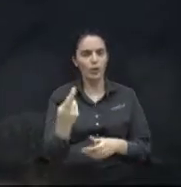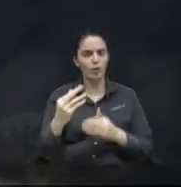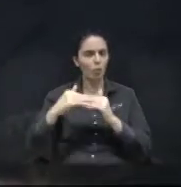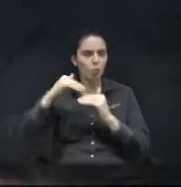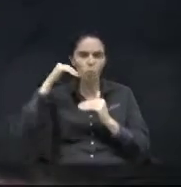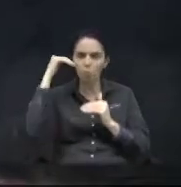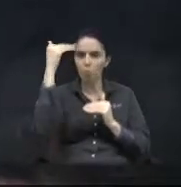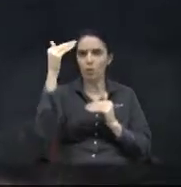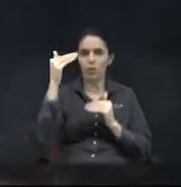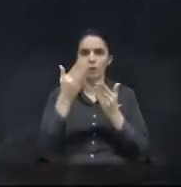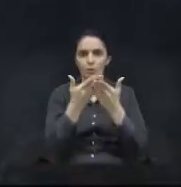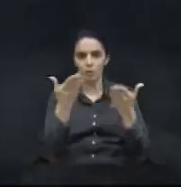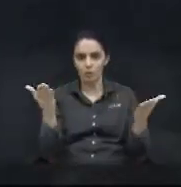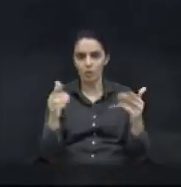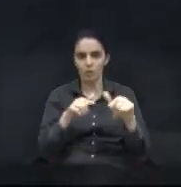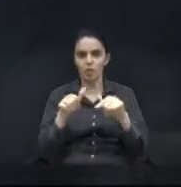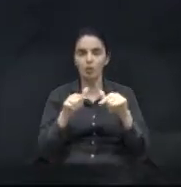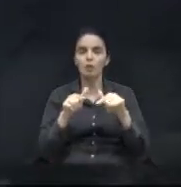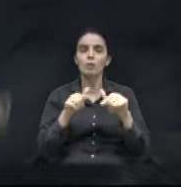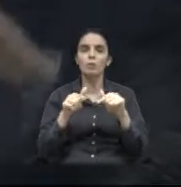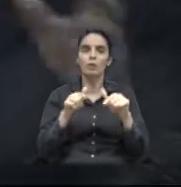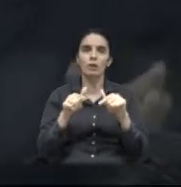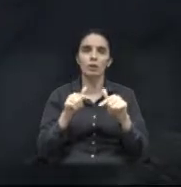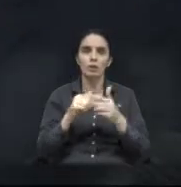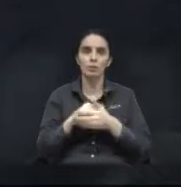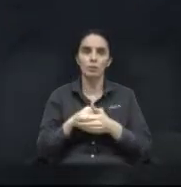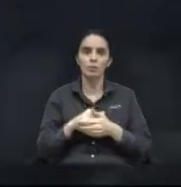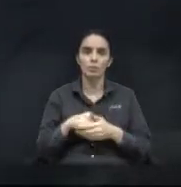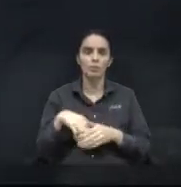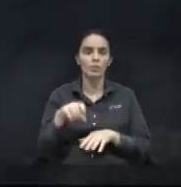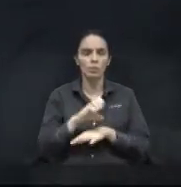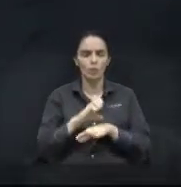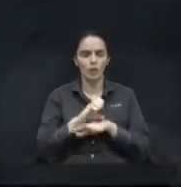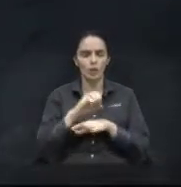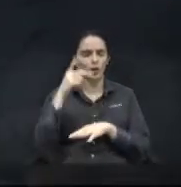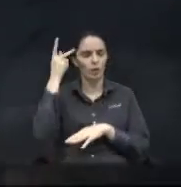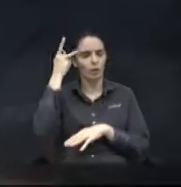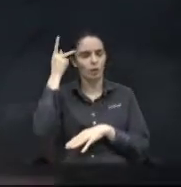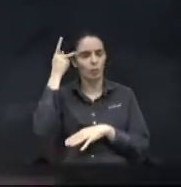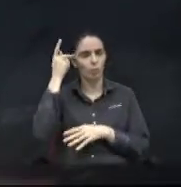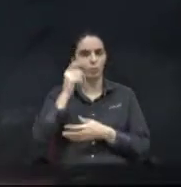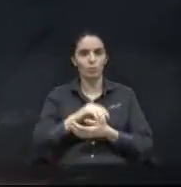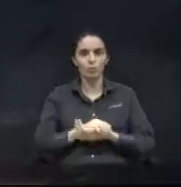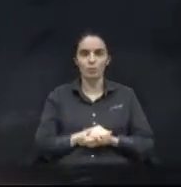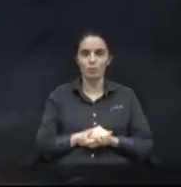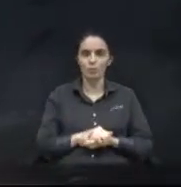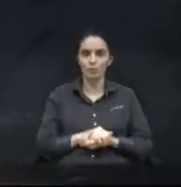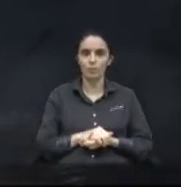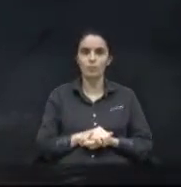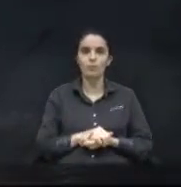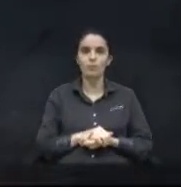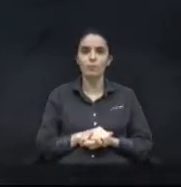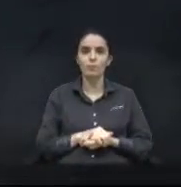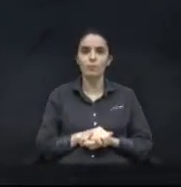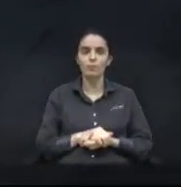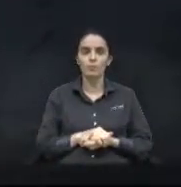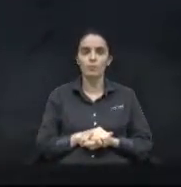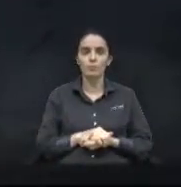trabalho de vocês executa na cidade do estado de são paulo e que merece